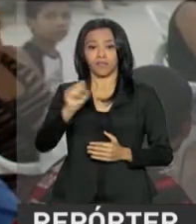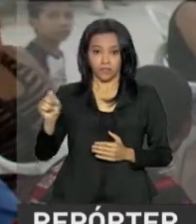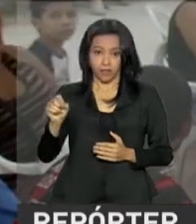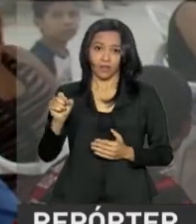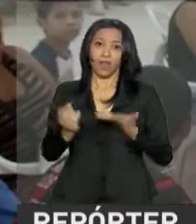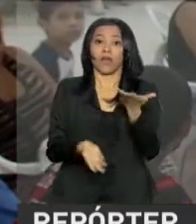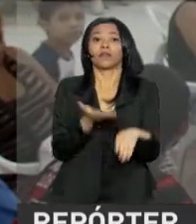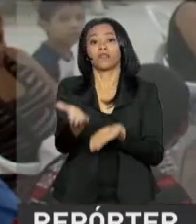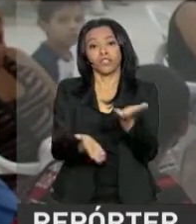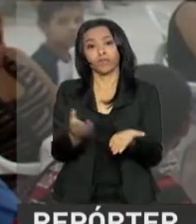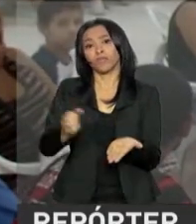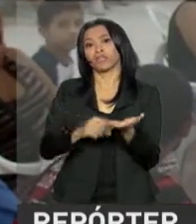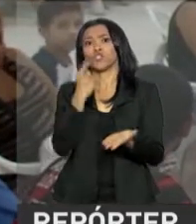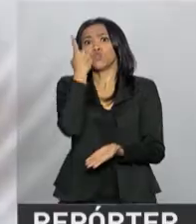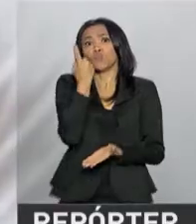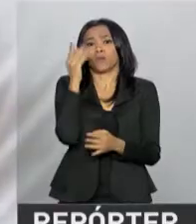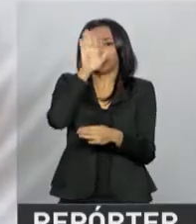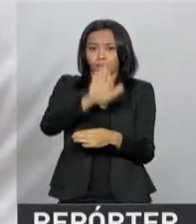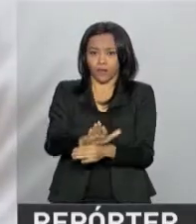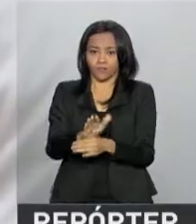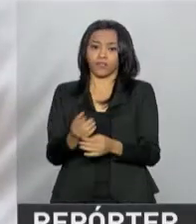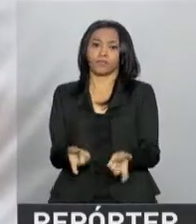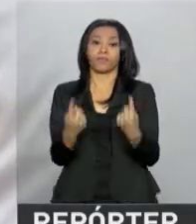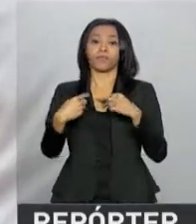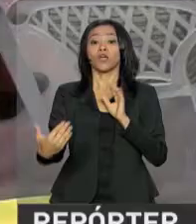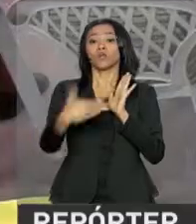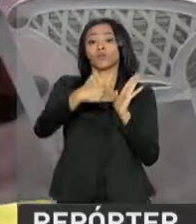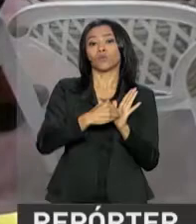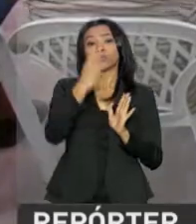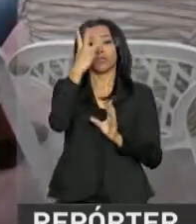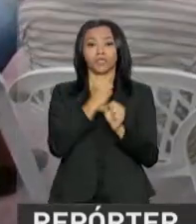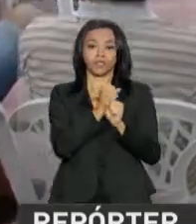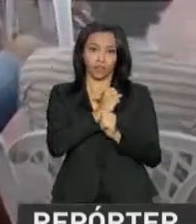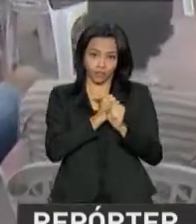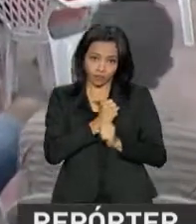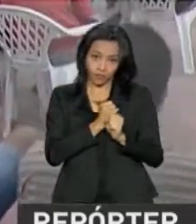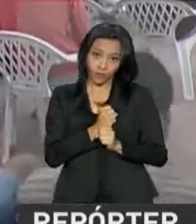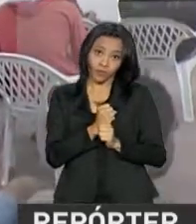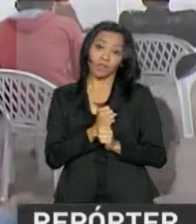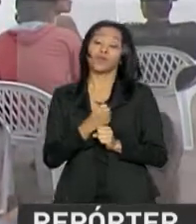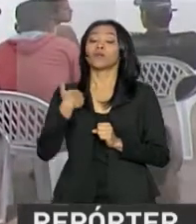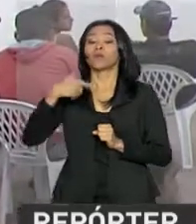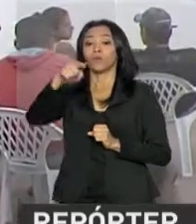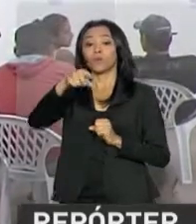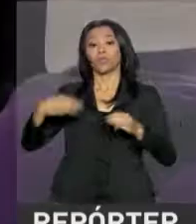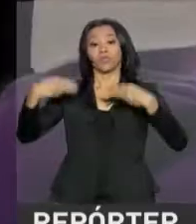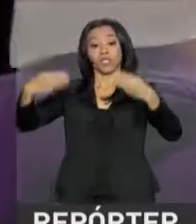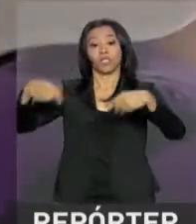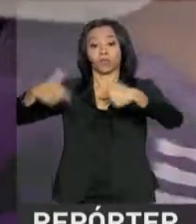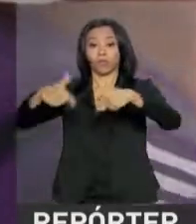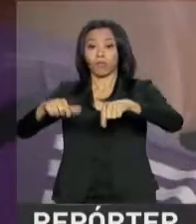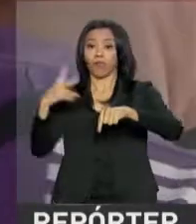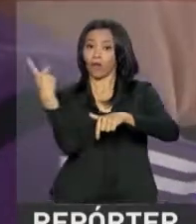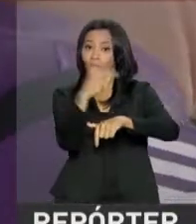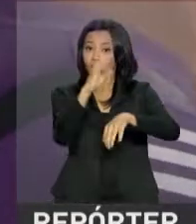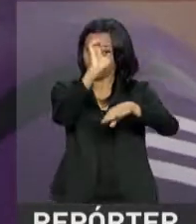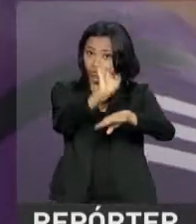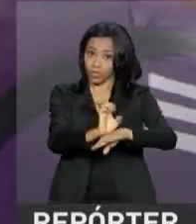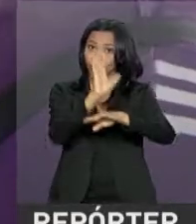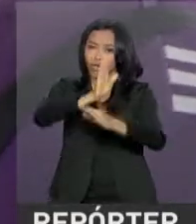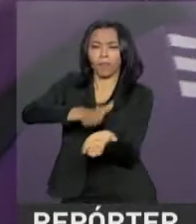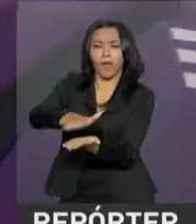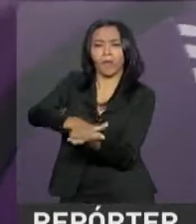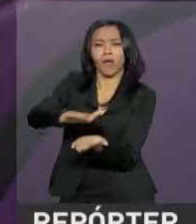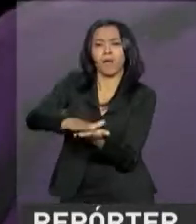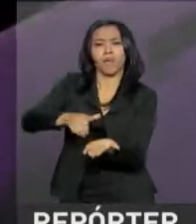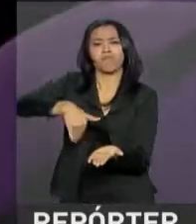em uma única tarde nos últimos três anos o ministério do trabalho e emprego em boa vista em emitiu mais de quatro